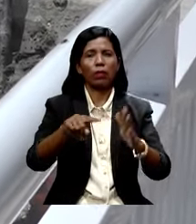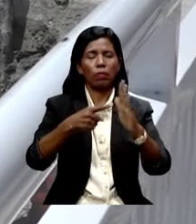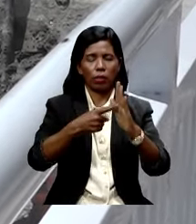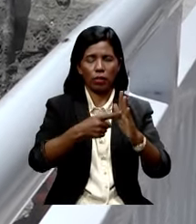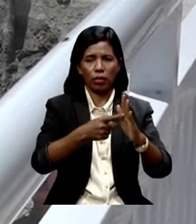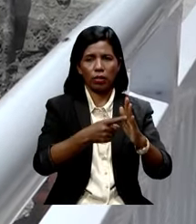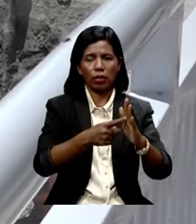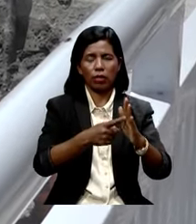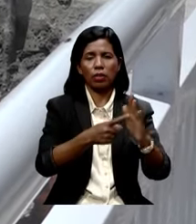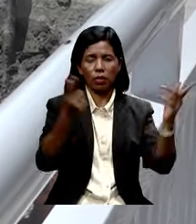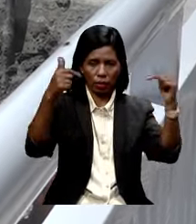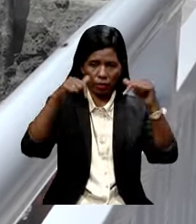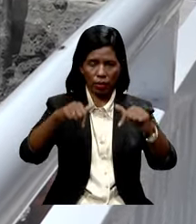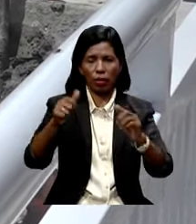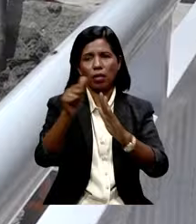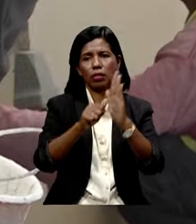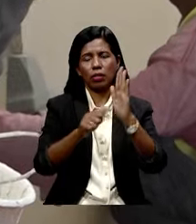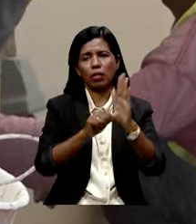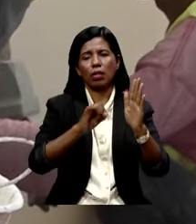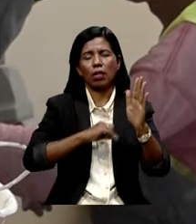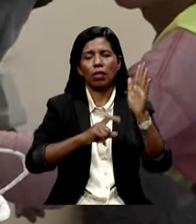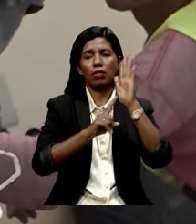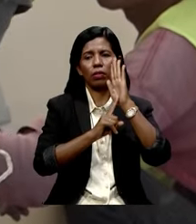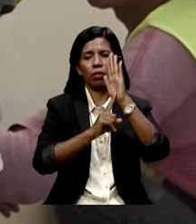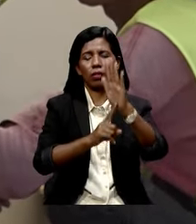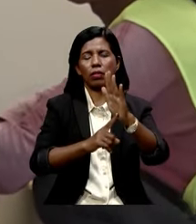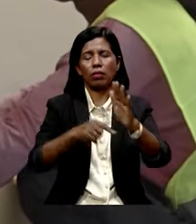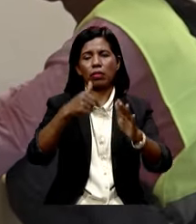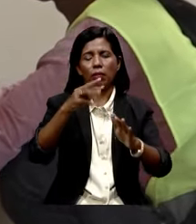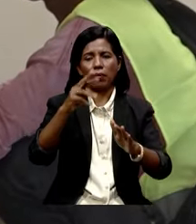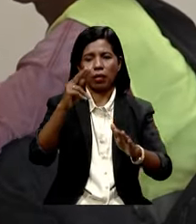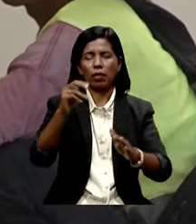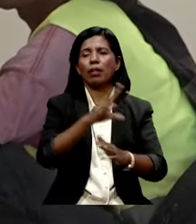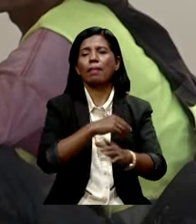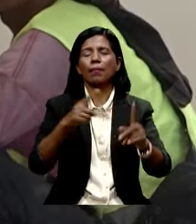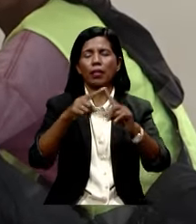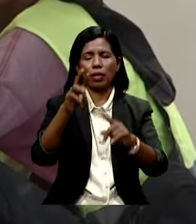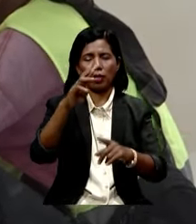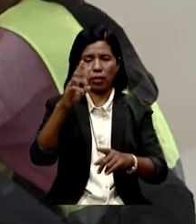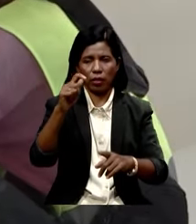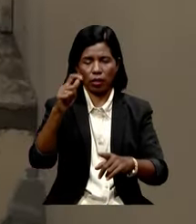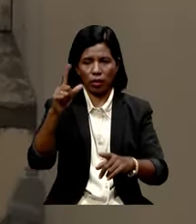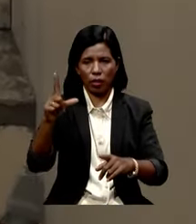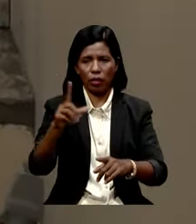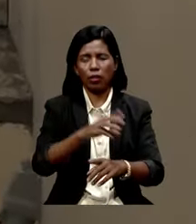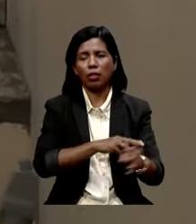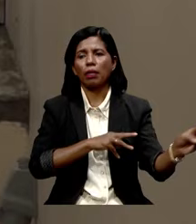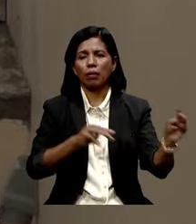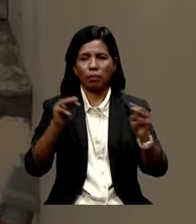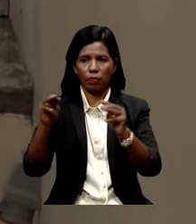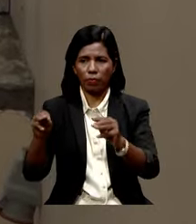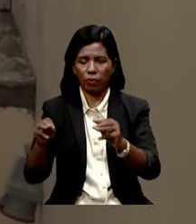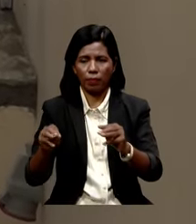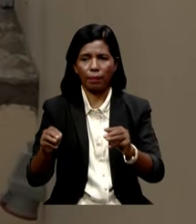agenda nebe macau anuncia tiona e gemene e no mos e RTTL se muda.